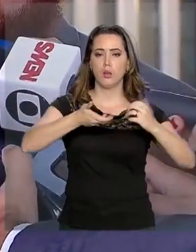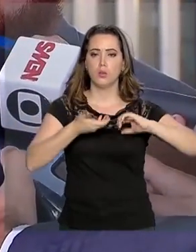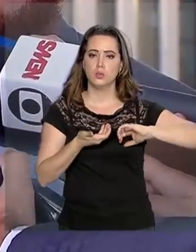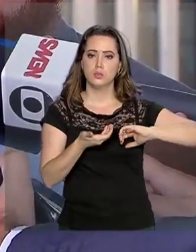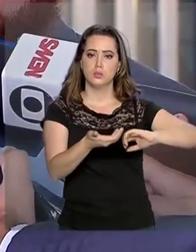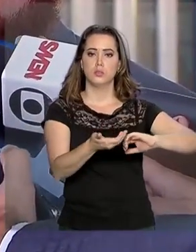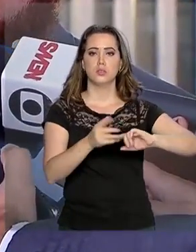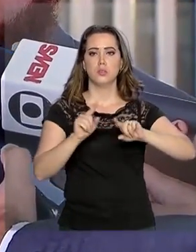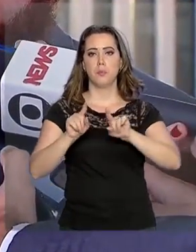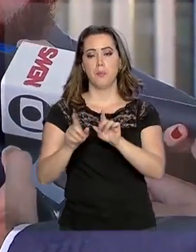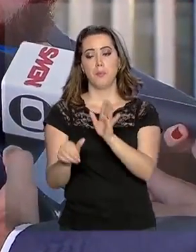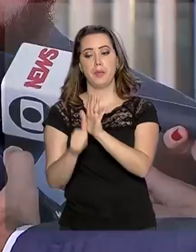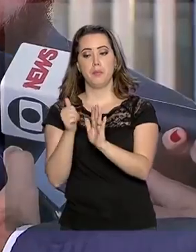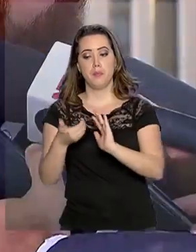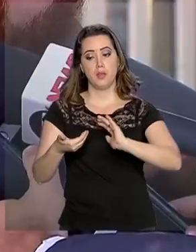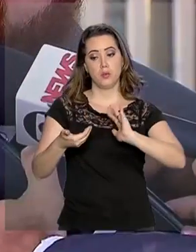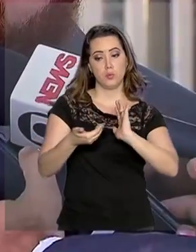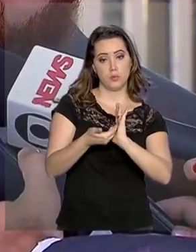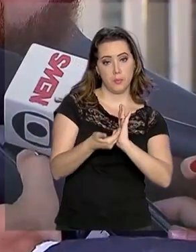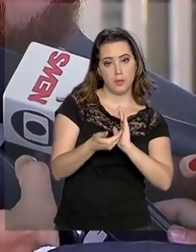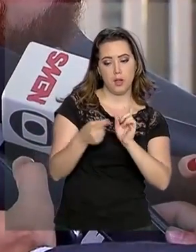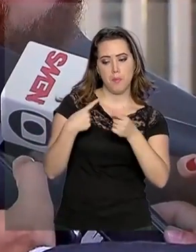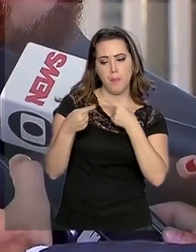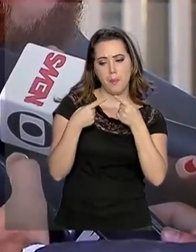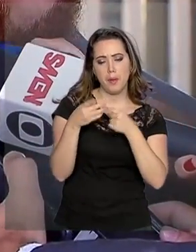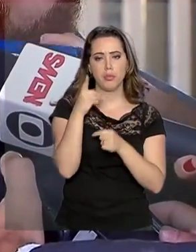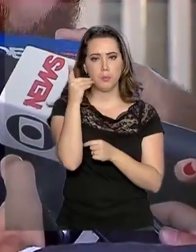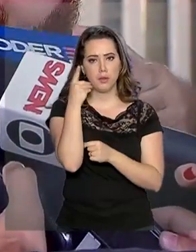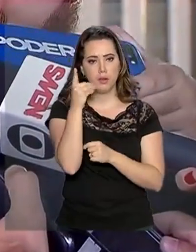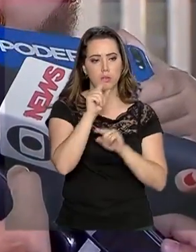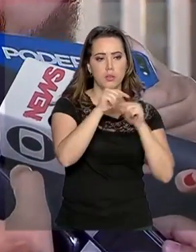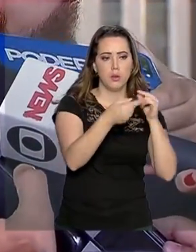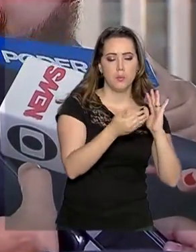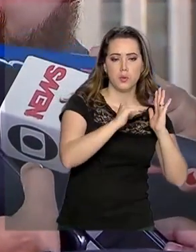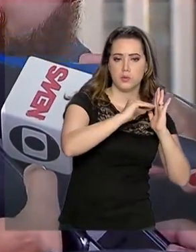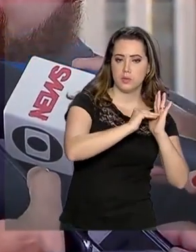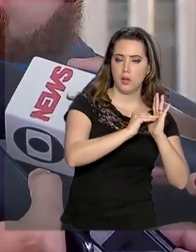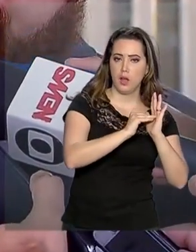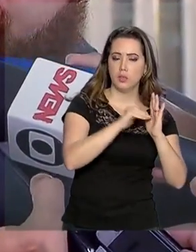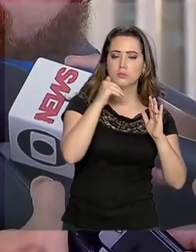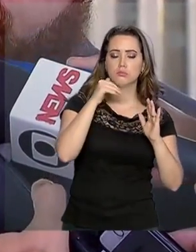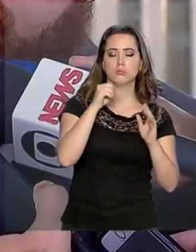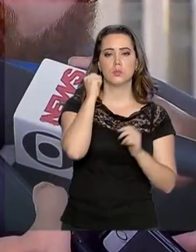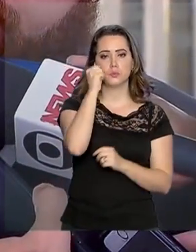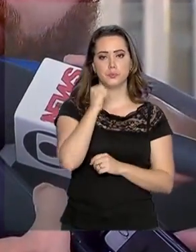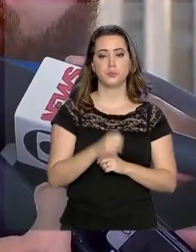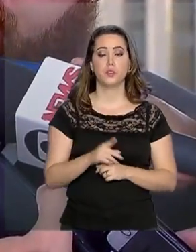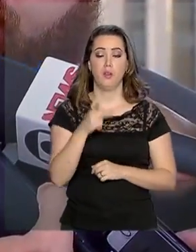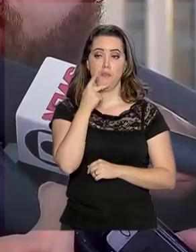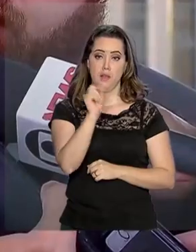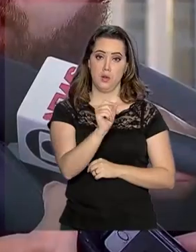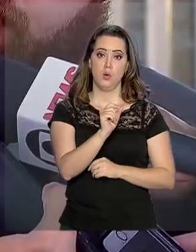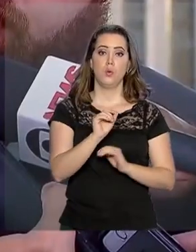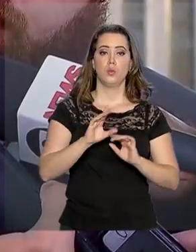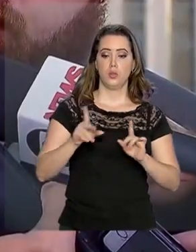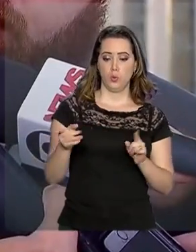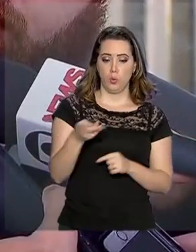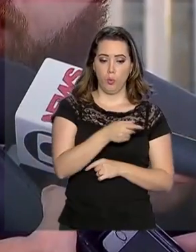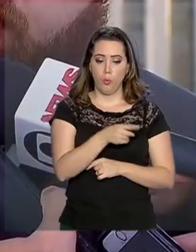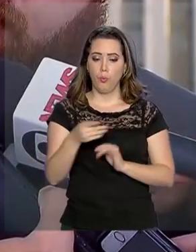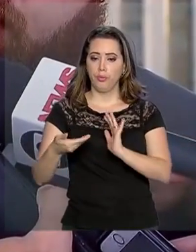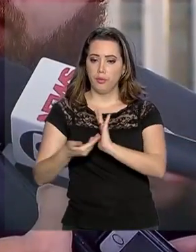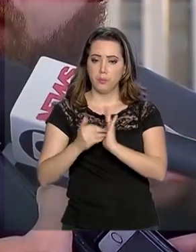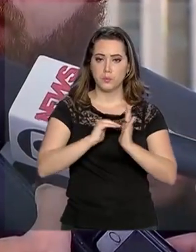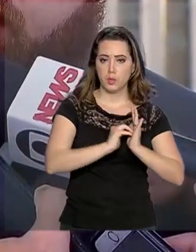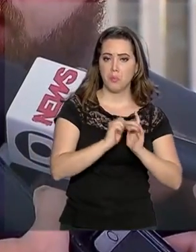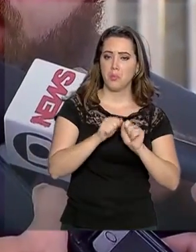e posteriormente no senado federal ele disse que o Parlamento tem autoridade de debater eu disse para ele que nós estamos preparados